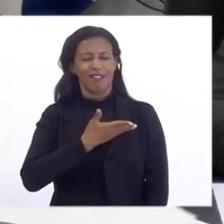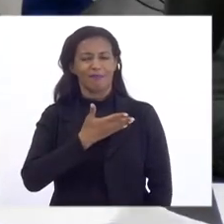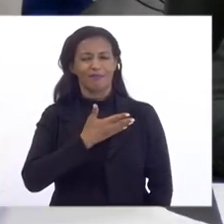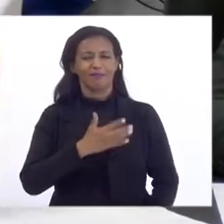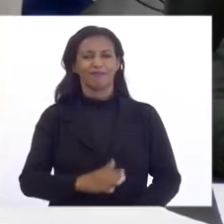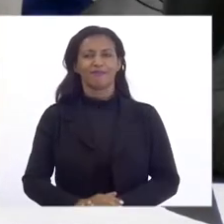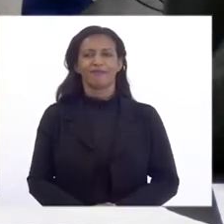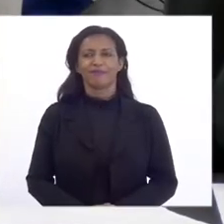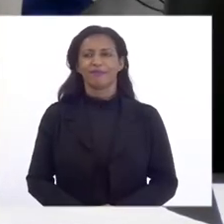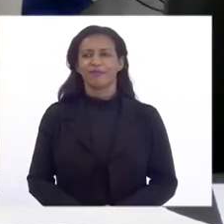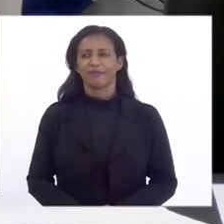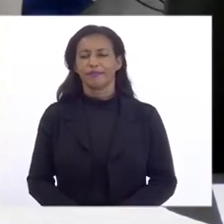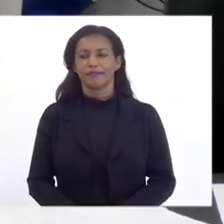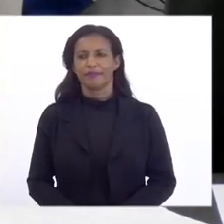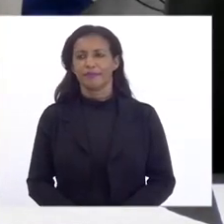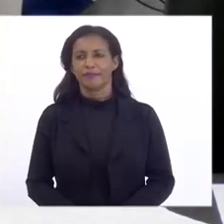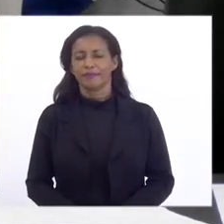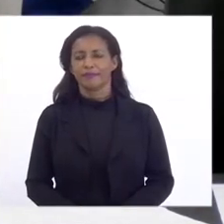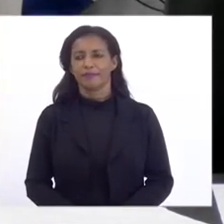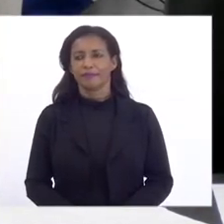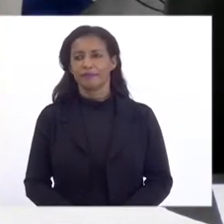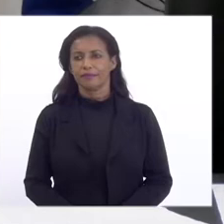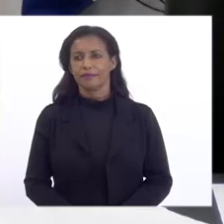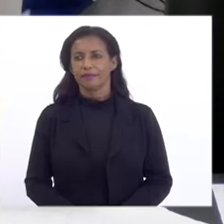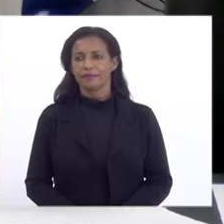fazendo falta. Grande deputado.